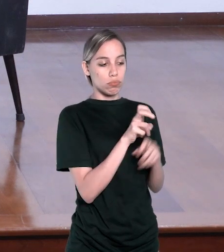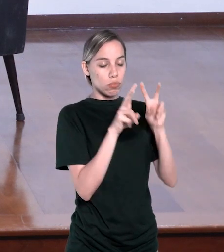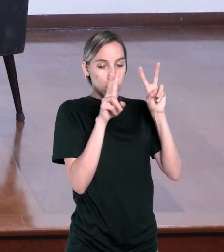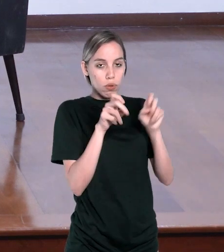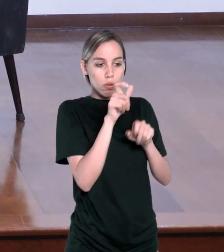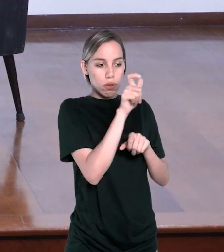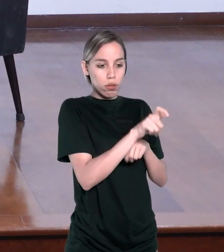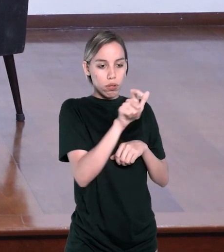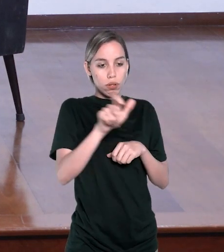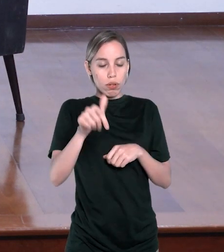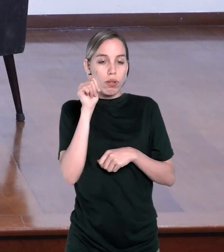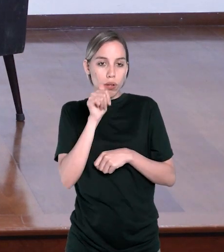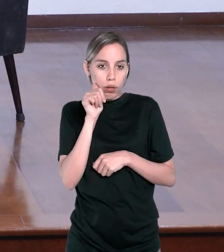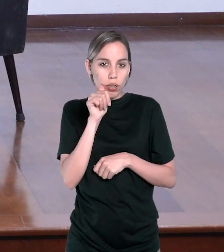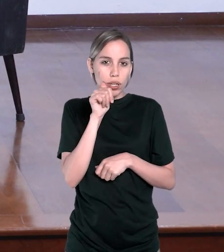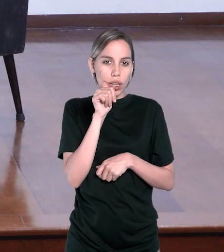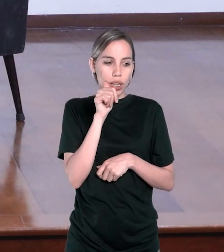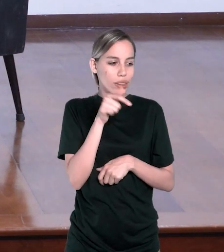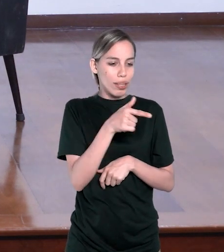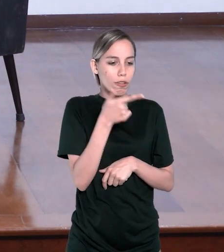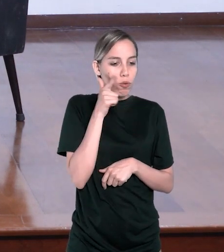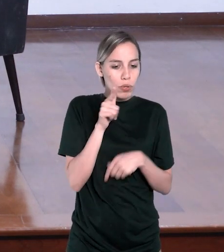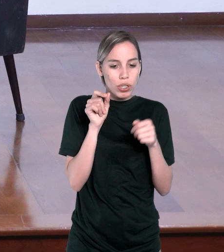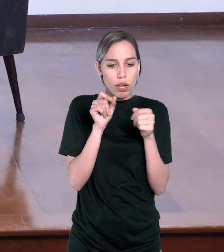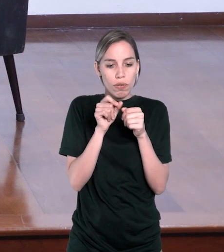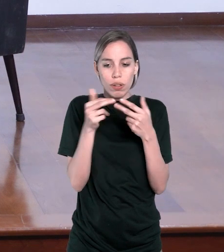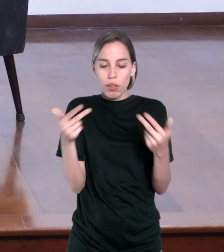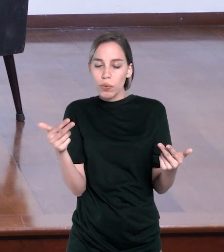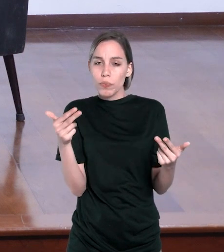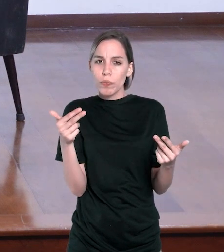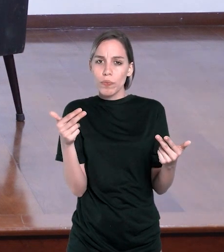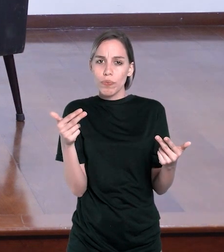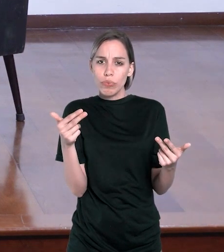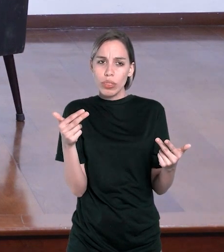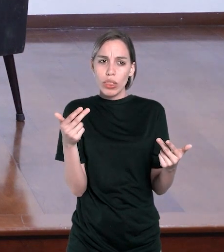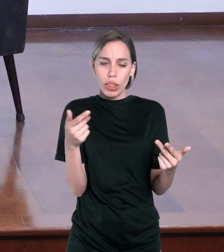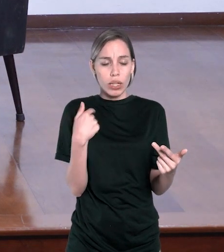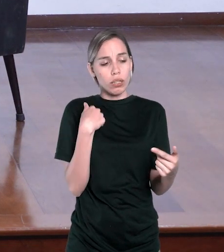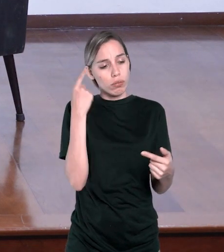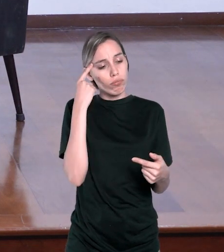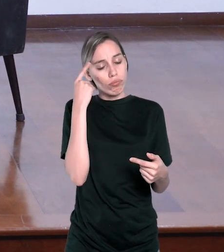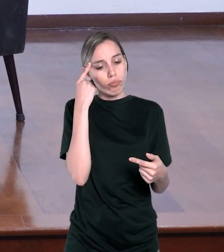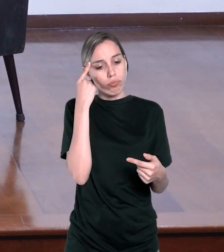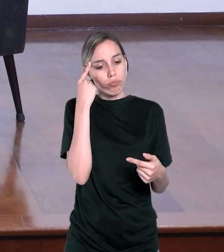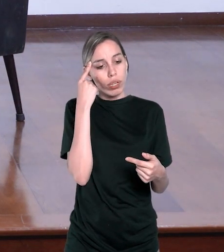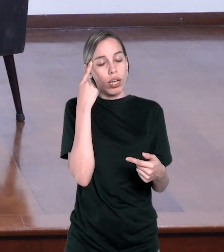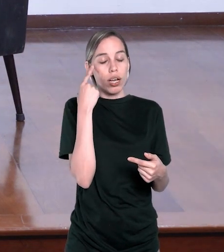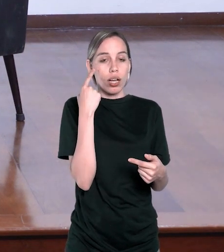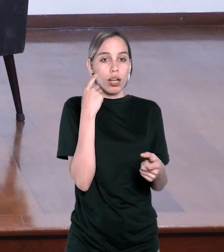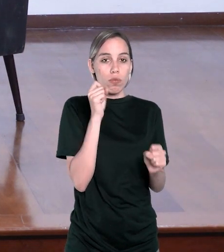livro. E no processo de escrever esse livro e de escrever os outros livros para mim é